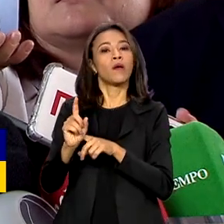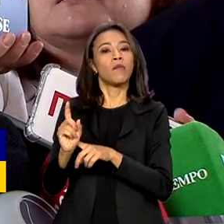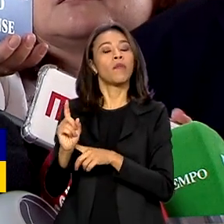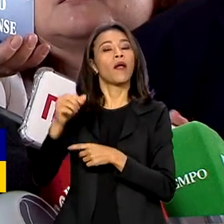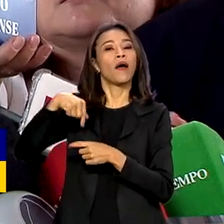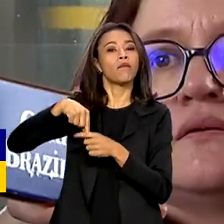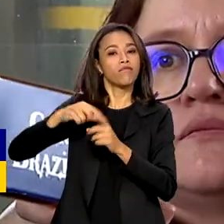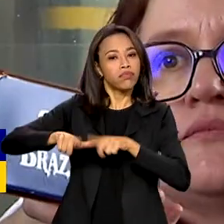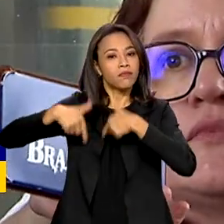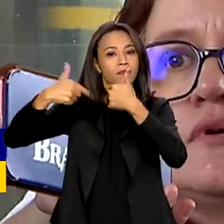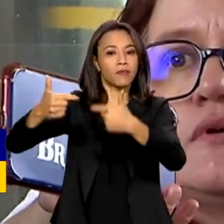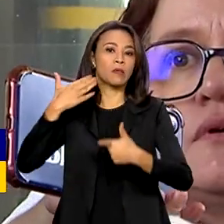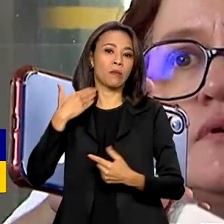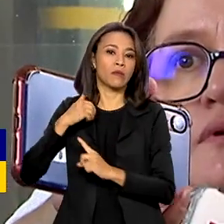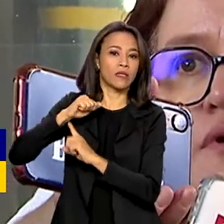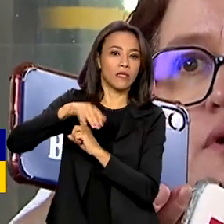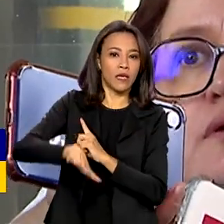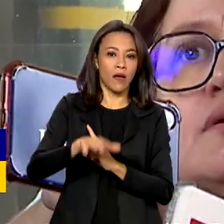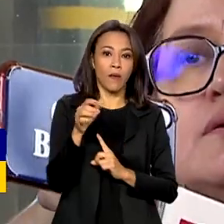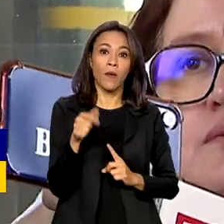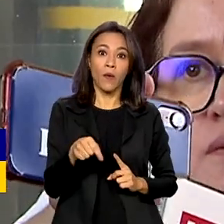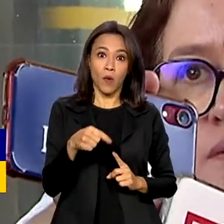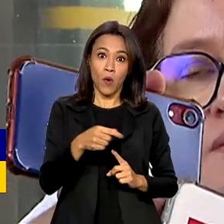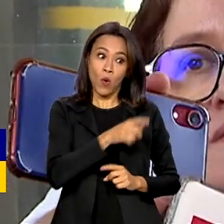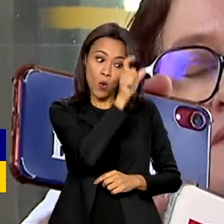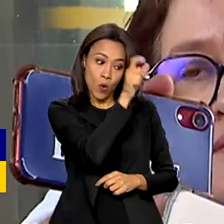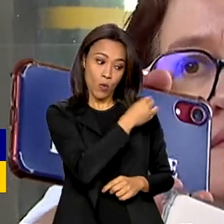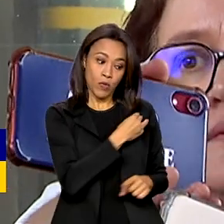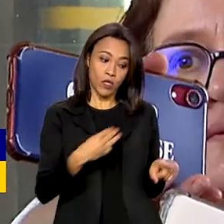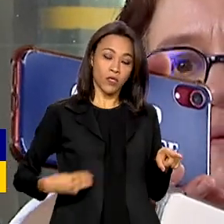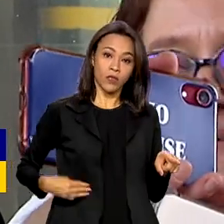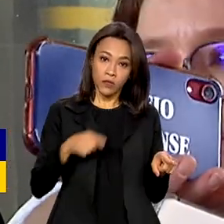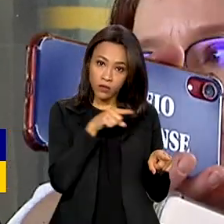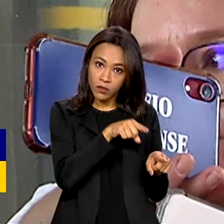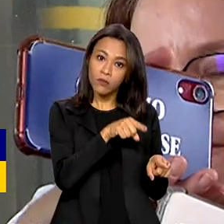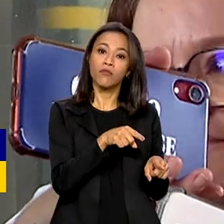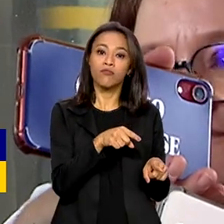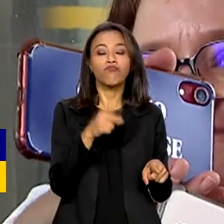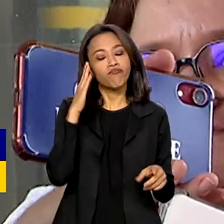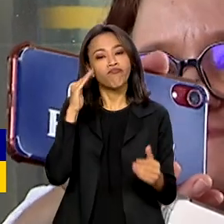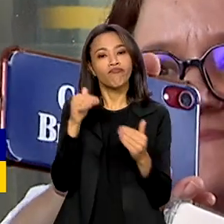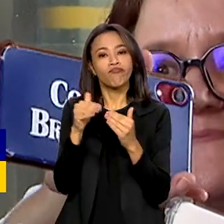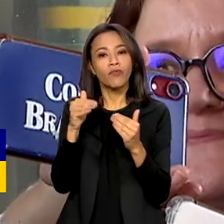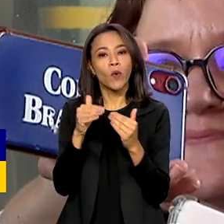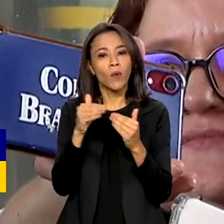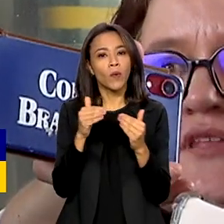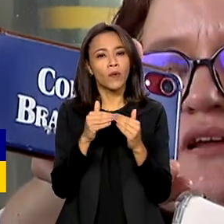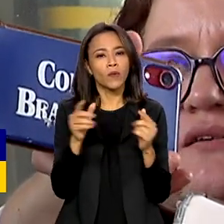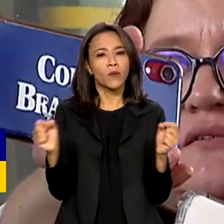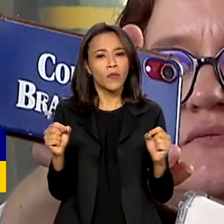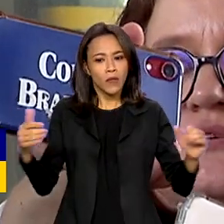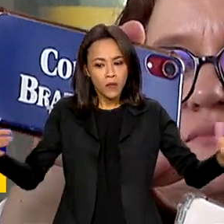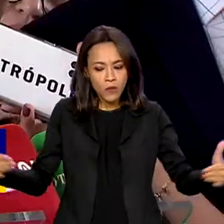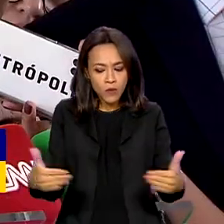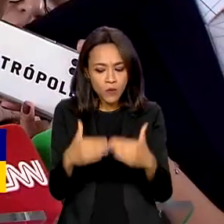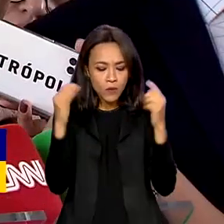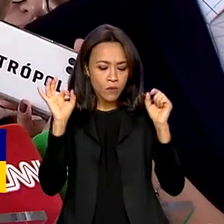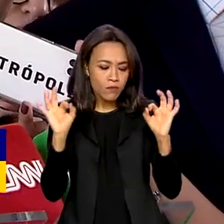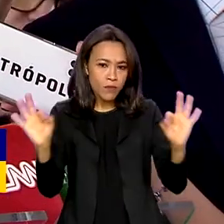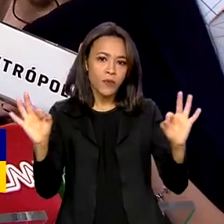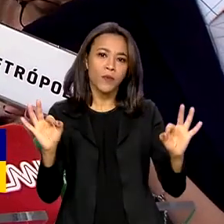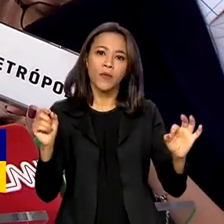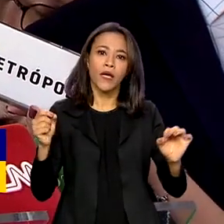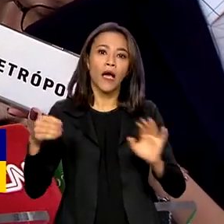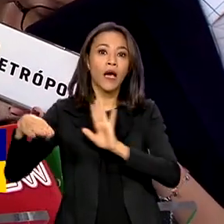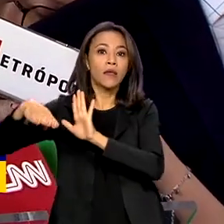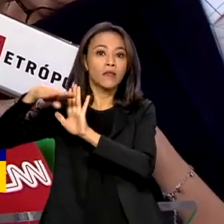atual secretário executivo do Ministério da Fazenda defendeu a convergência das políticas monetária e fiscal. O ministro Fernando Haddad vem